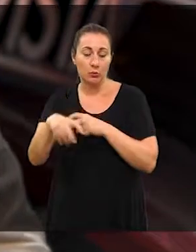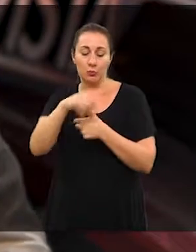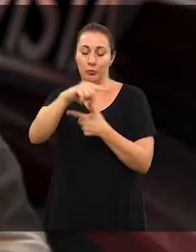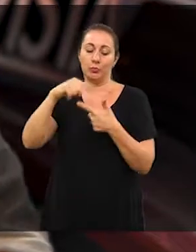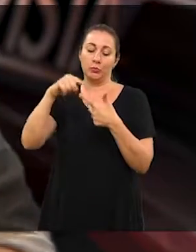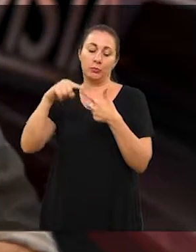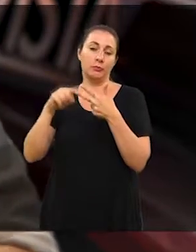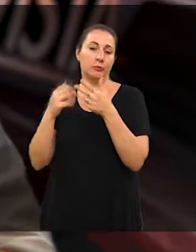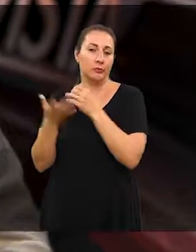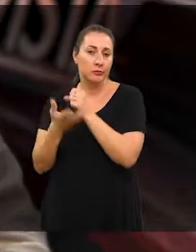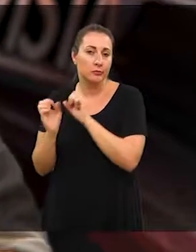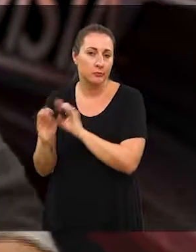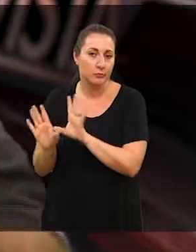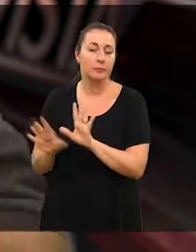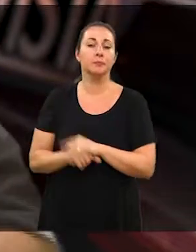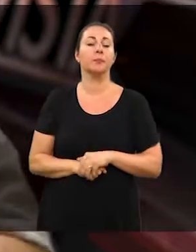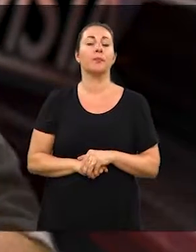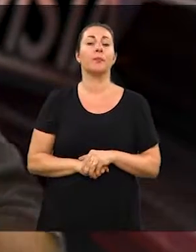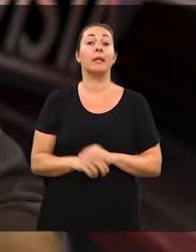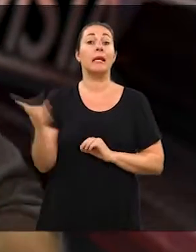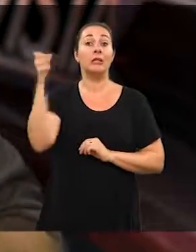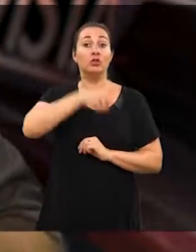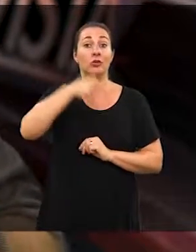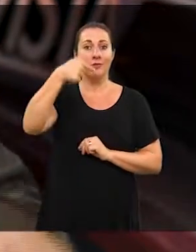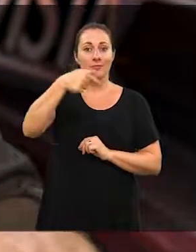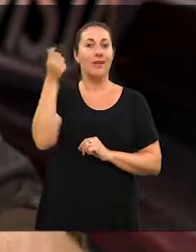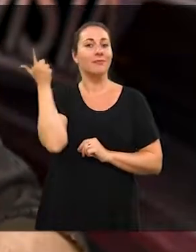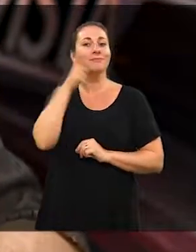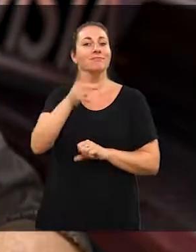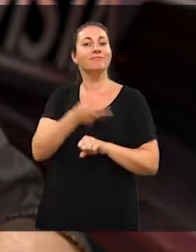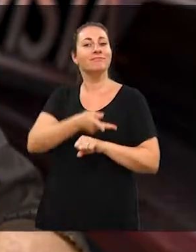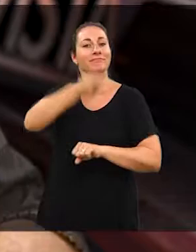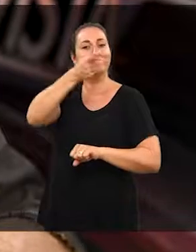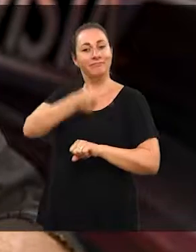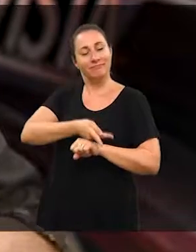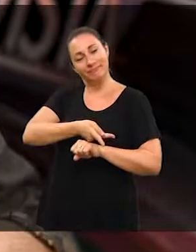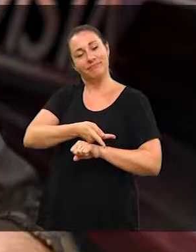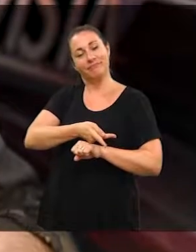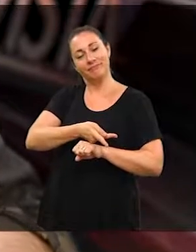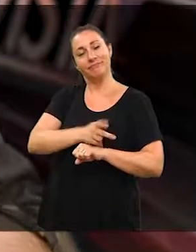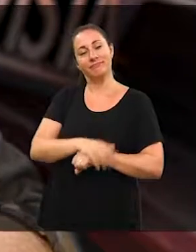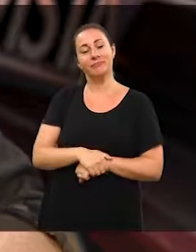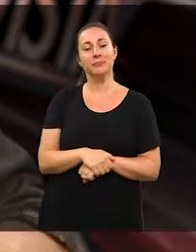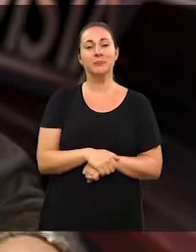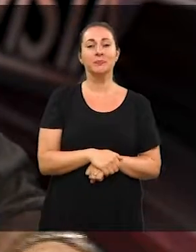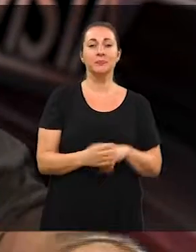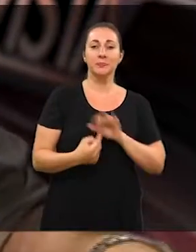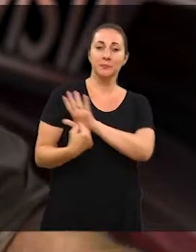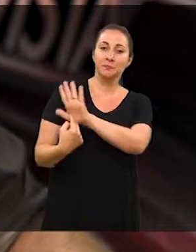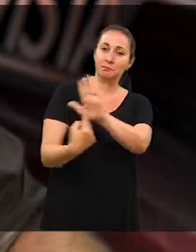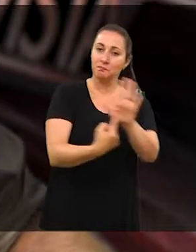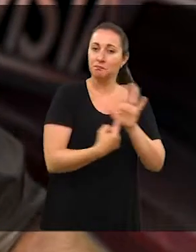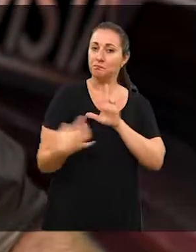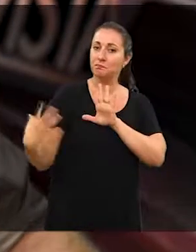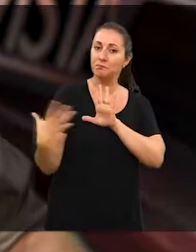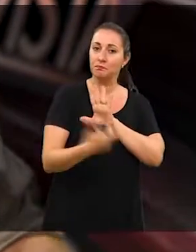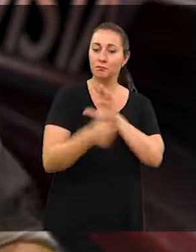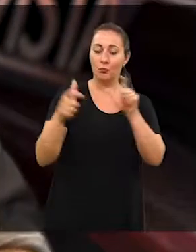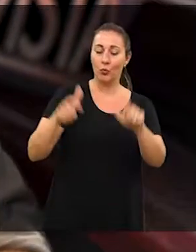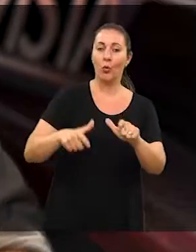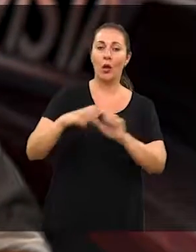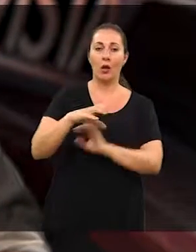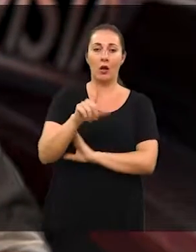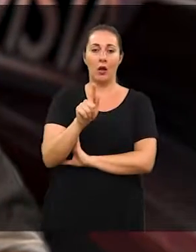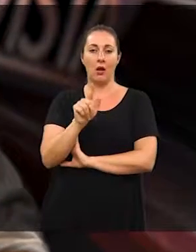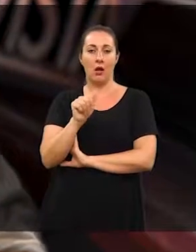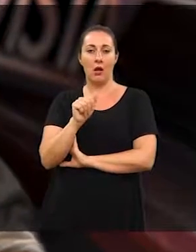das escolas do campo e por aí à frente. E aí no dia 7 que eles vão ser revelados quem serão os vencedores. Então, vai ser nesse dia 7 lá no